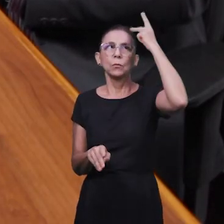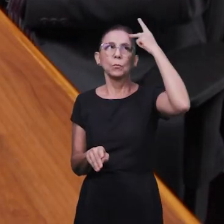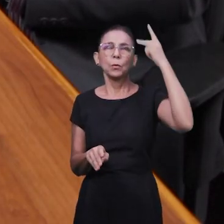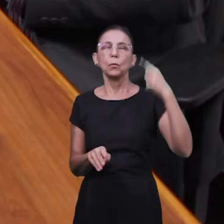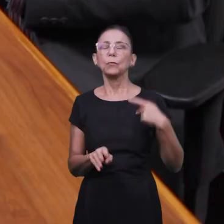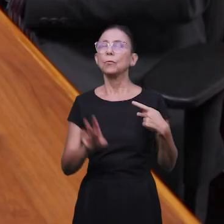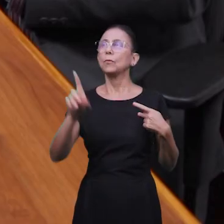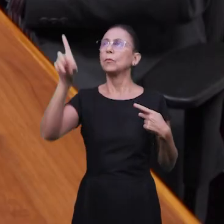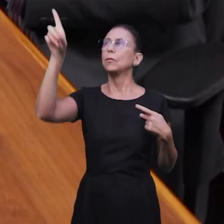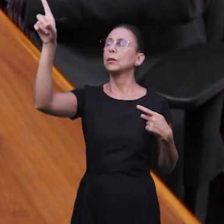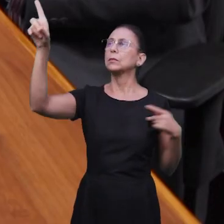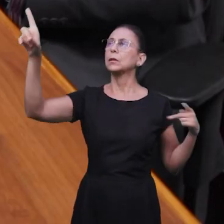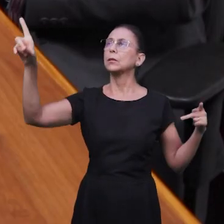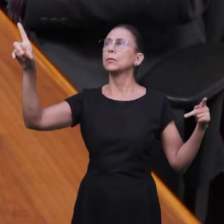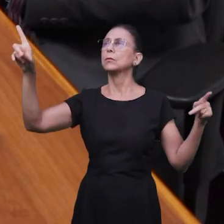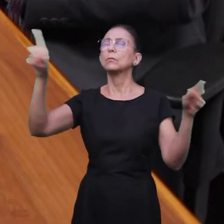Testamento,